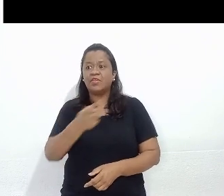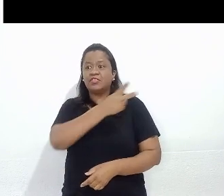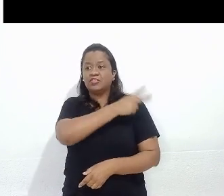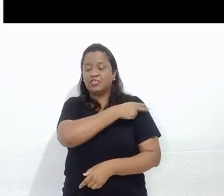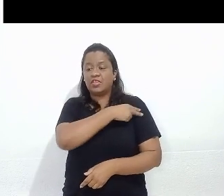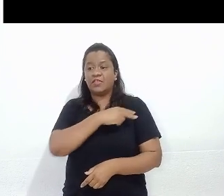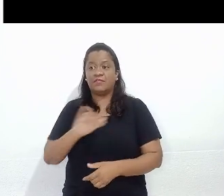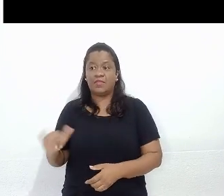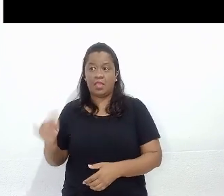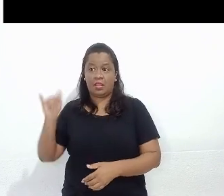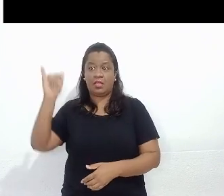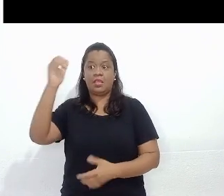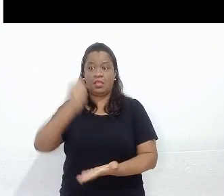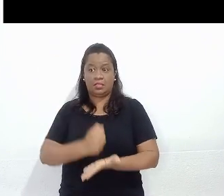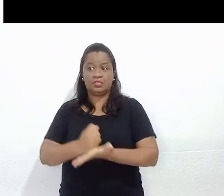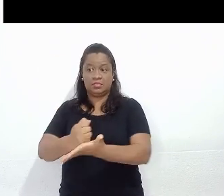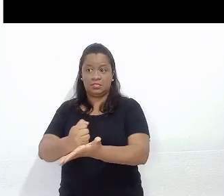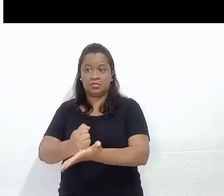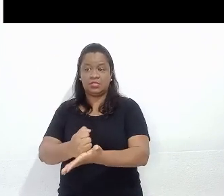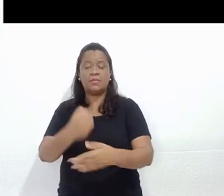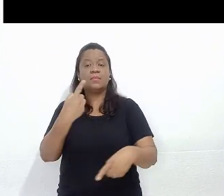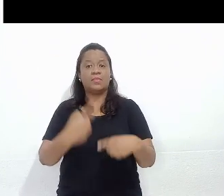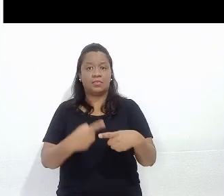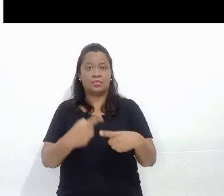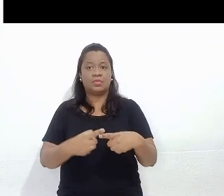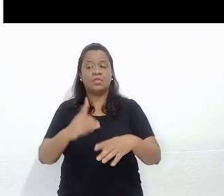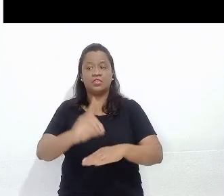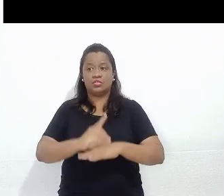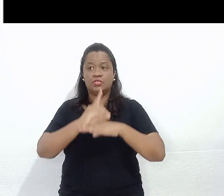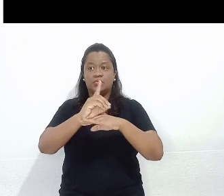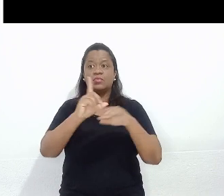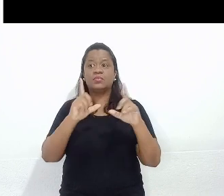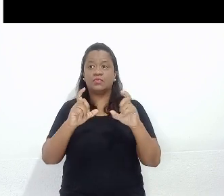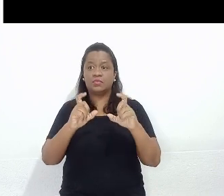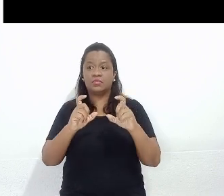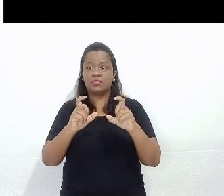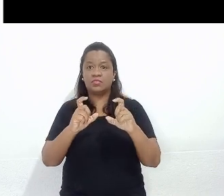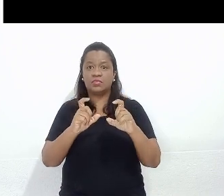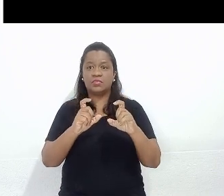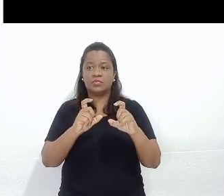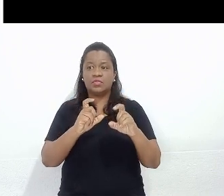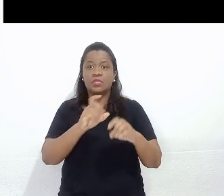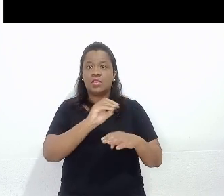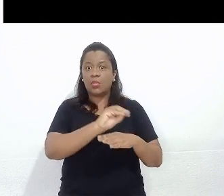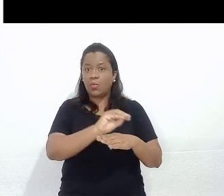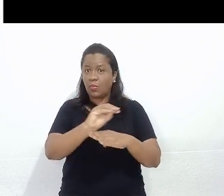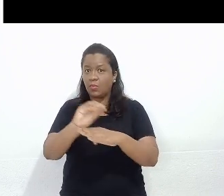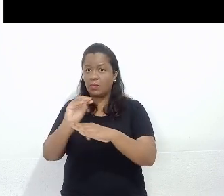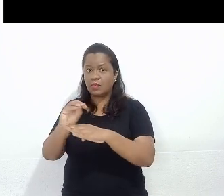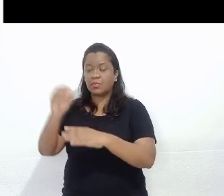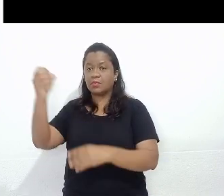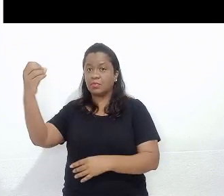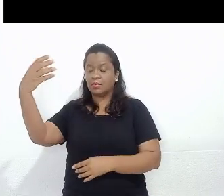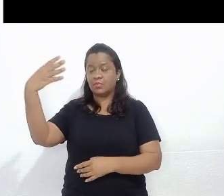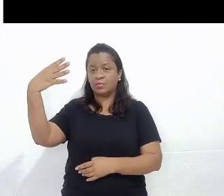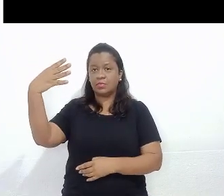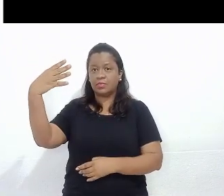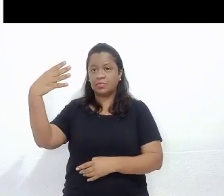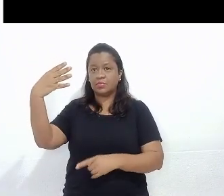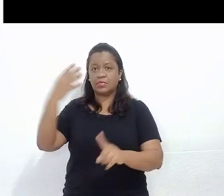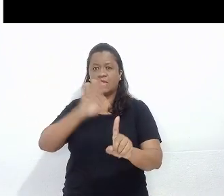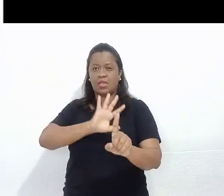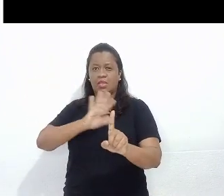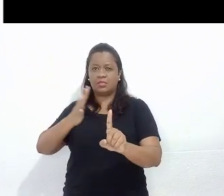dos assistentes. Por quê? Porque o diretor de fotografia vai cuidar das músicas, vai cuidar das sombras do